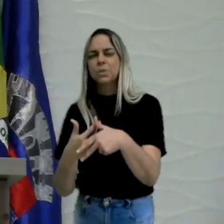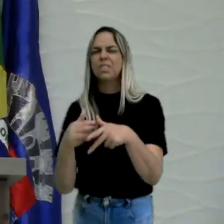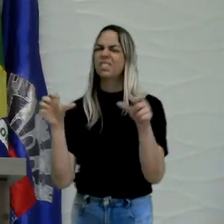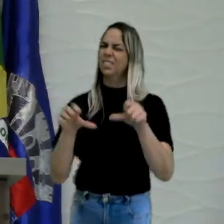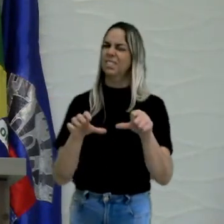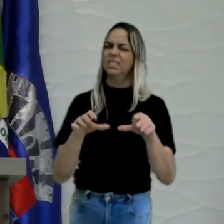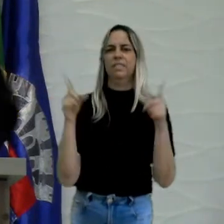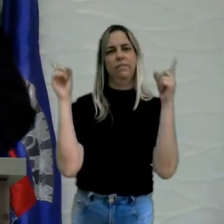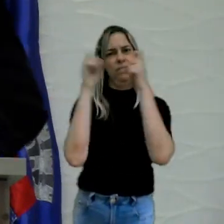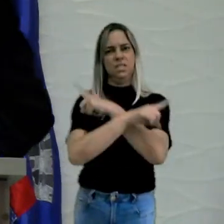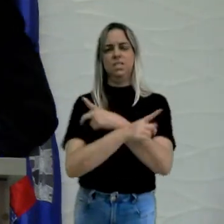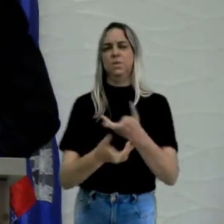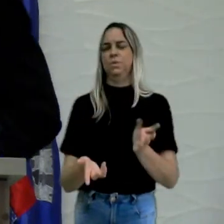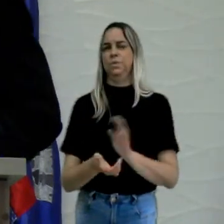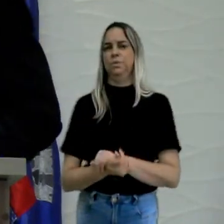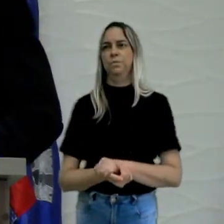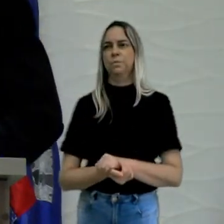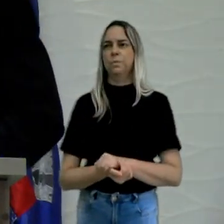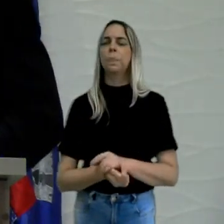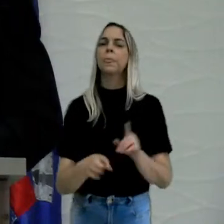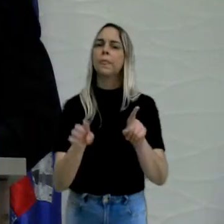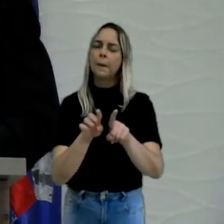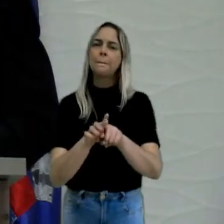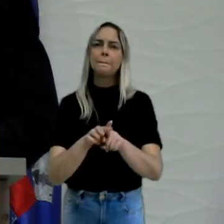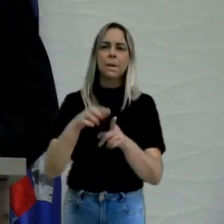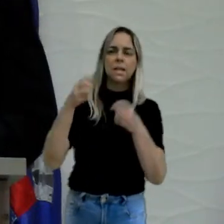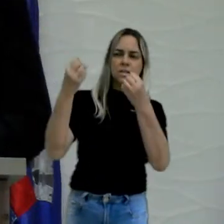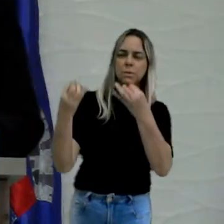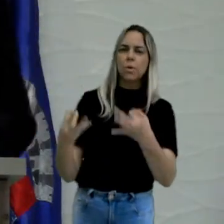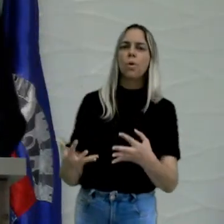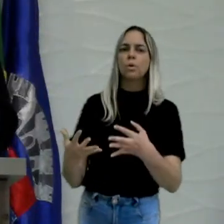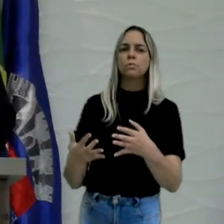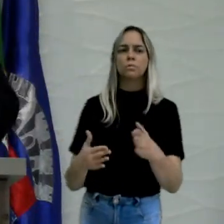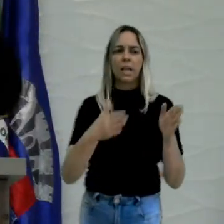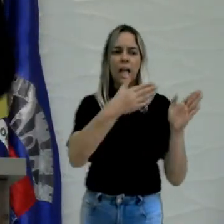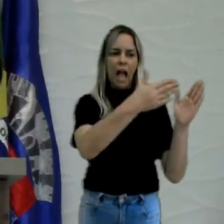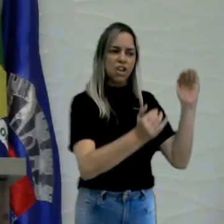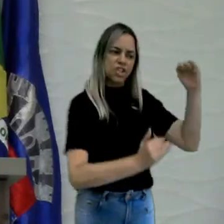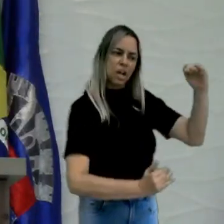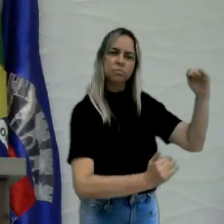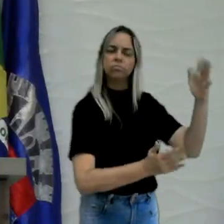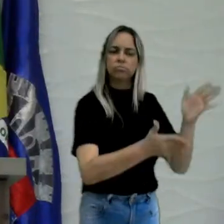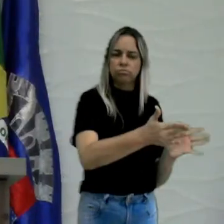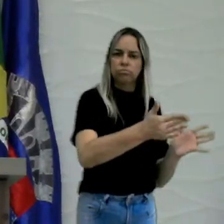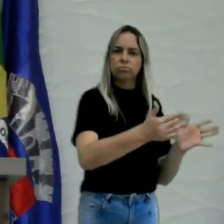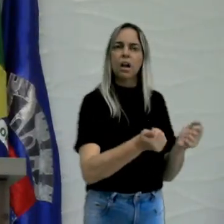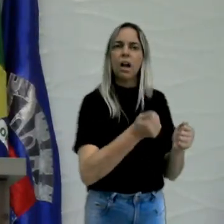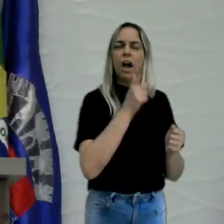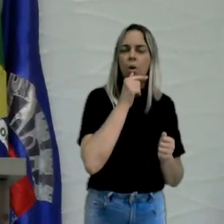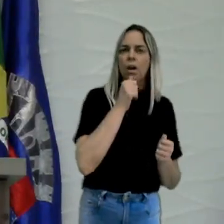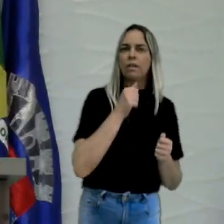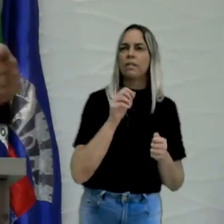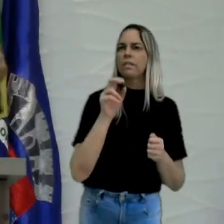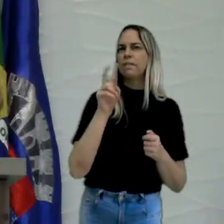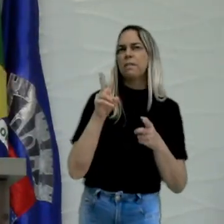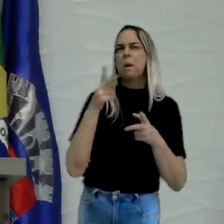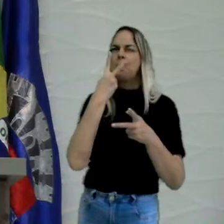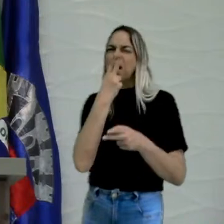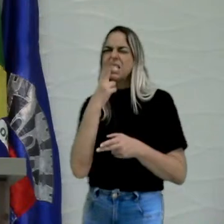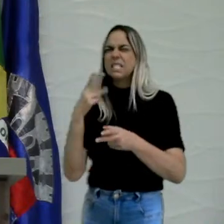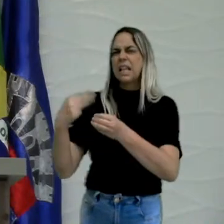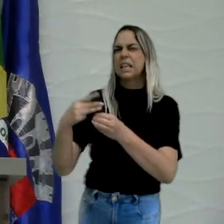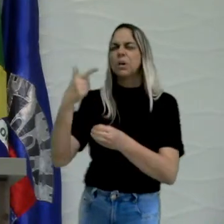Dizendo também que vai colocar um ETA aqui na Compesa, lá na Caixa d'Água. Trazer um ETA de Vitória e de Santo Antão, se eu não me engano, foi de